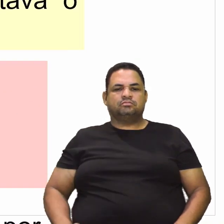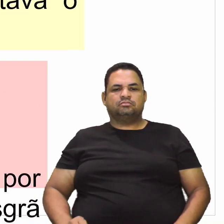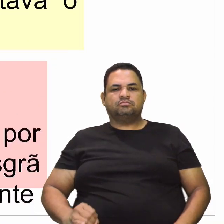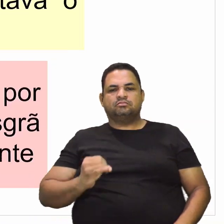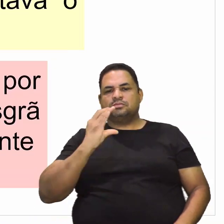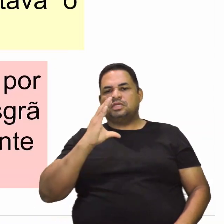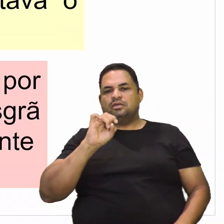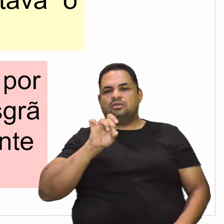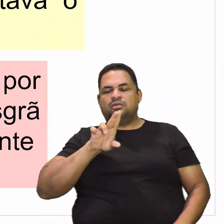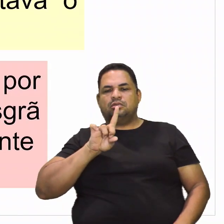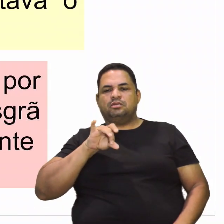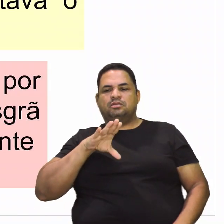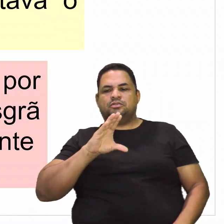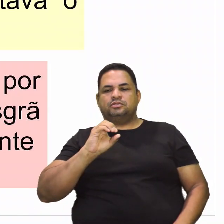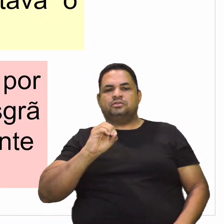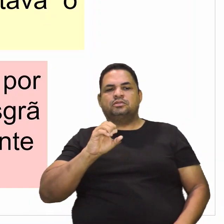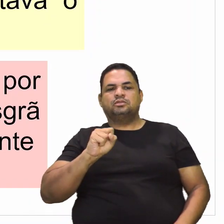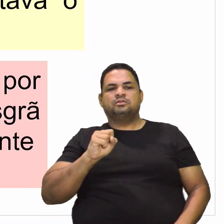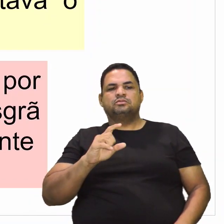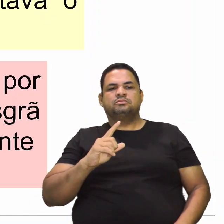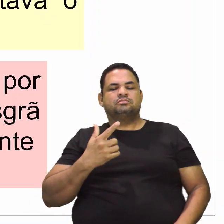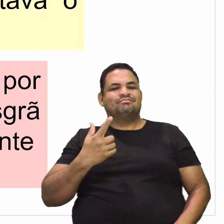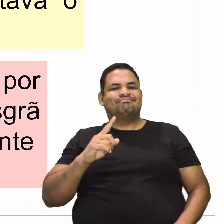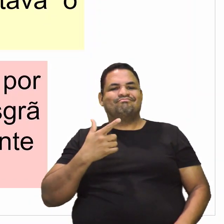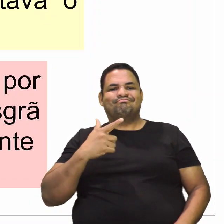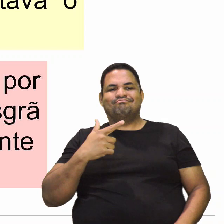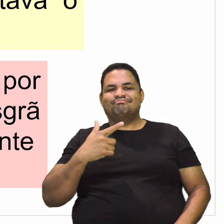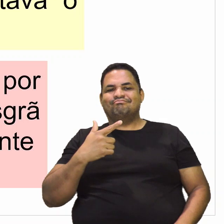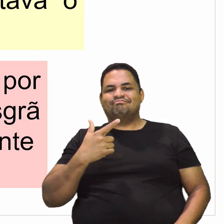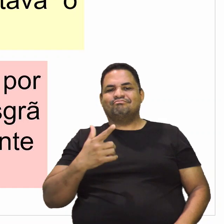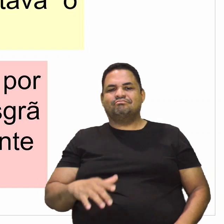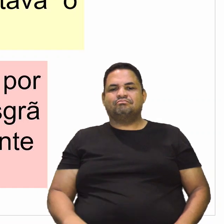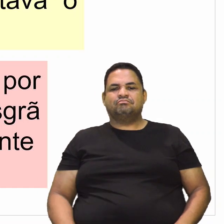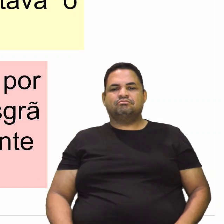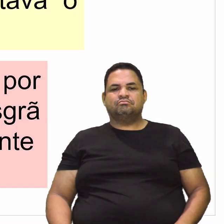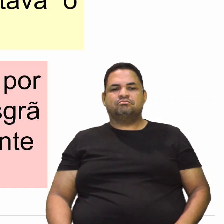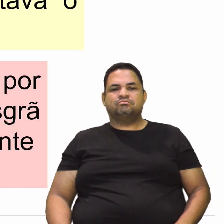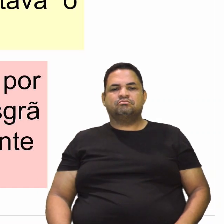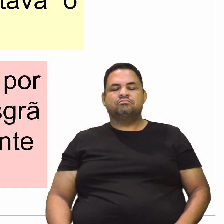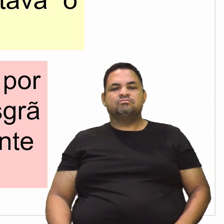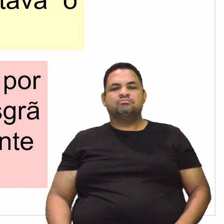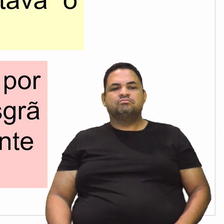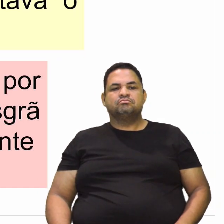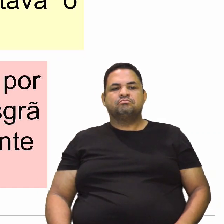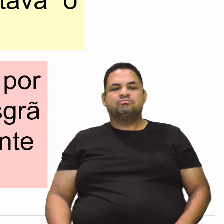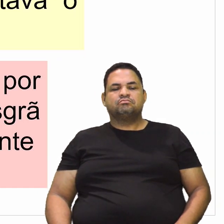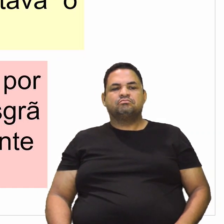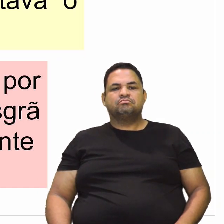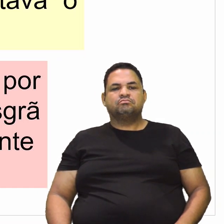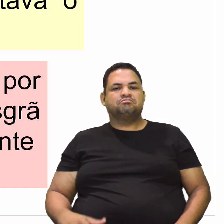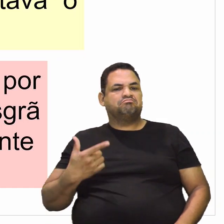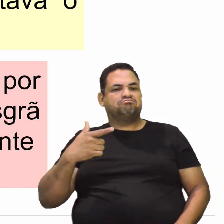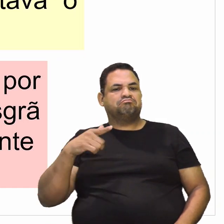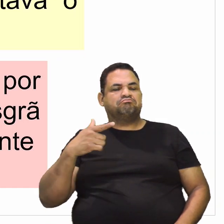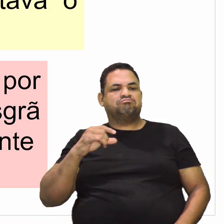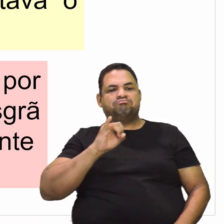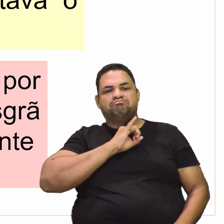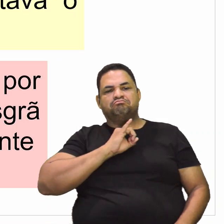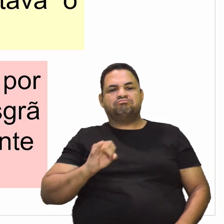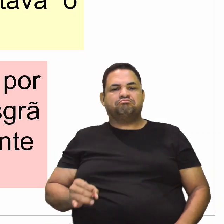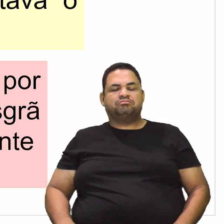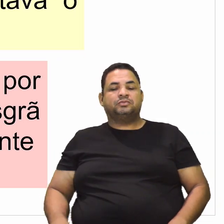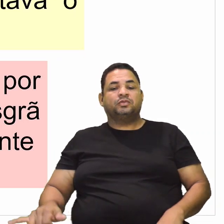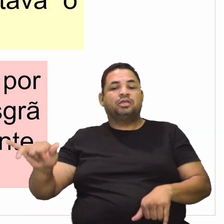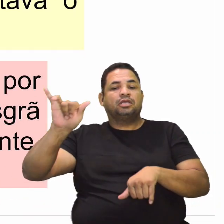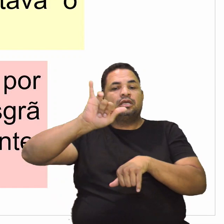Carolíngio. O Império Carolíngio não tinha, isso mesmo, o Império Carolíngio, ele não